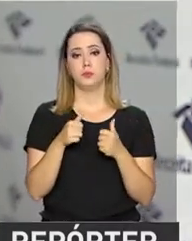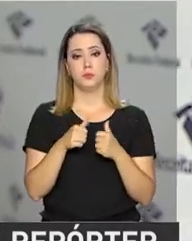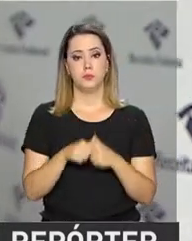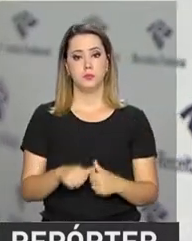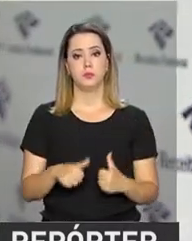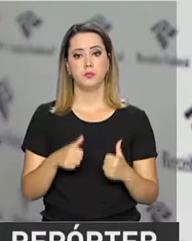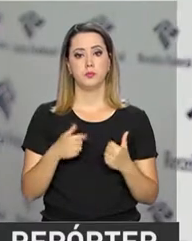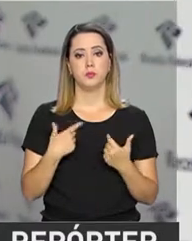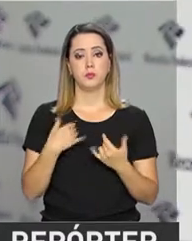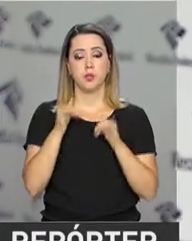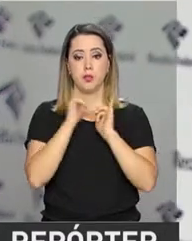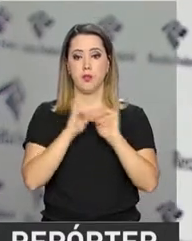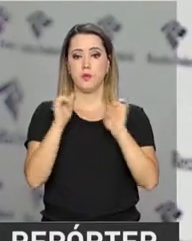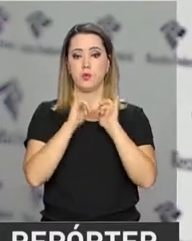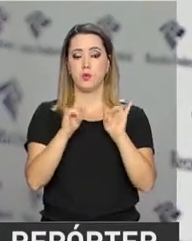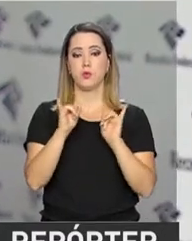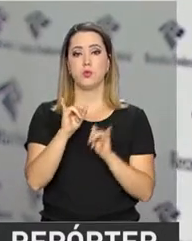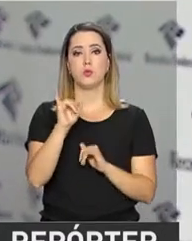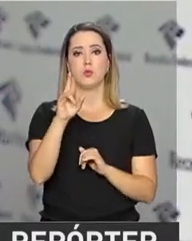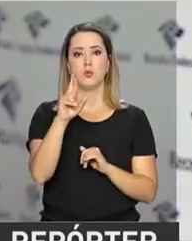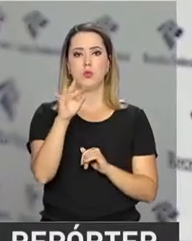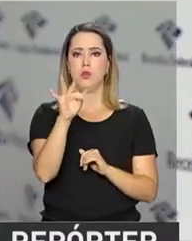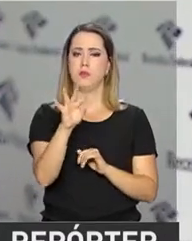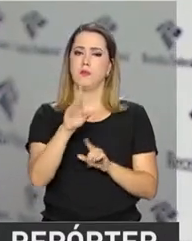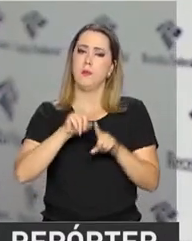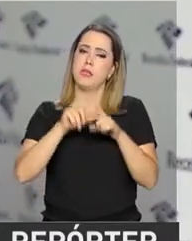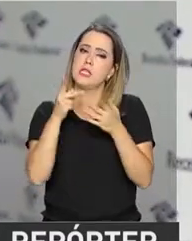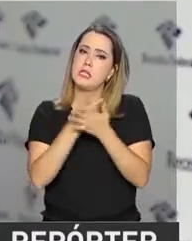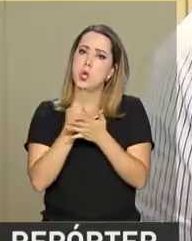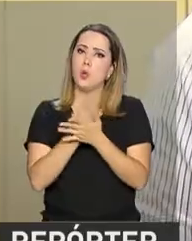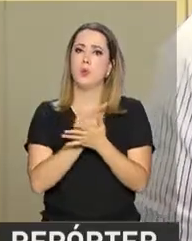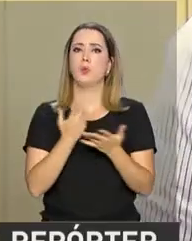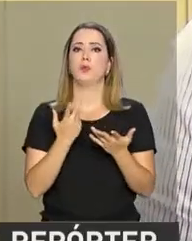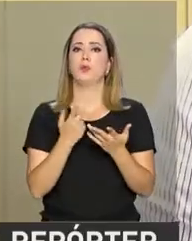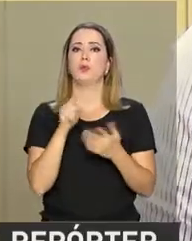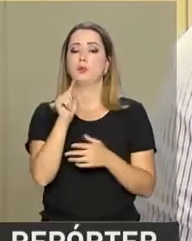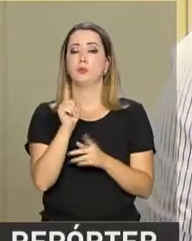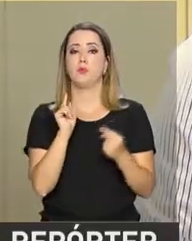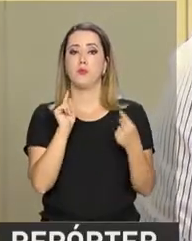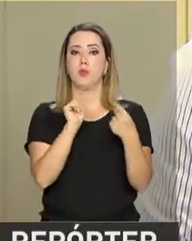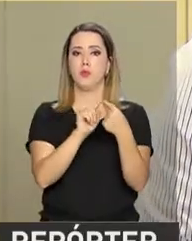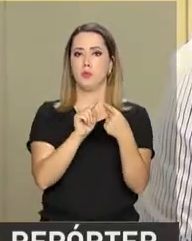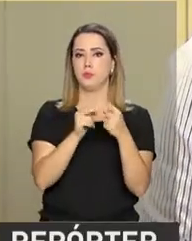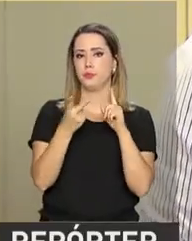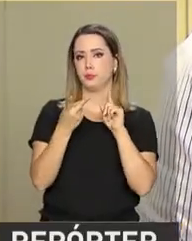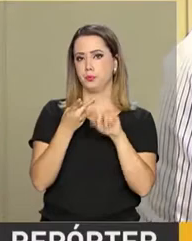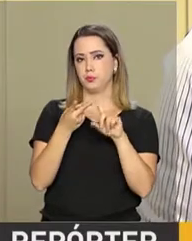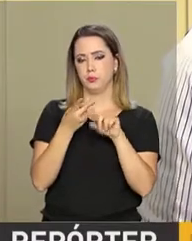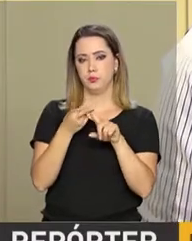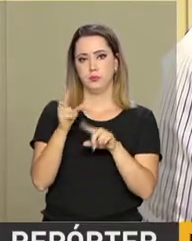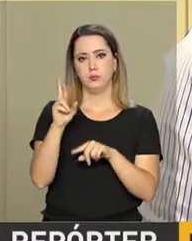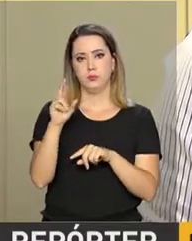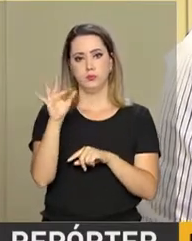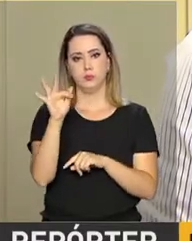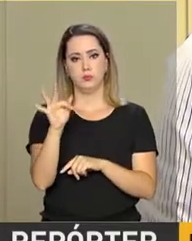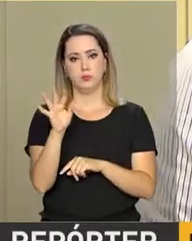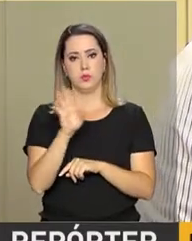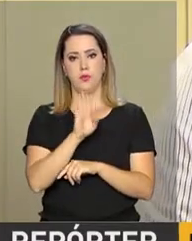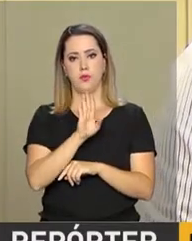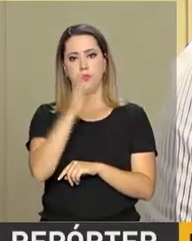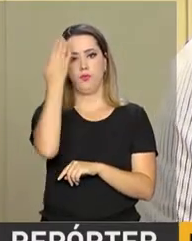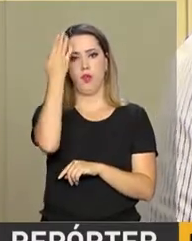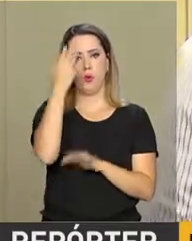tenha declarado à receita mas tenha cometido algum equívoco na sua declaração o foco da outra ação da receita foi o falso